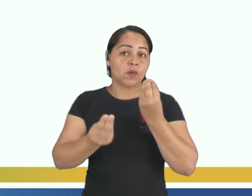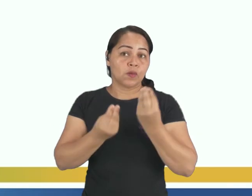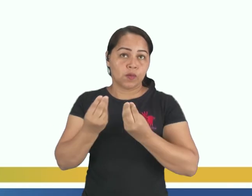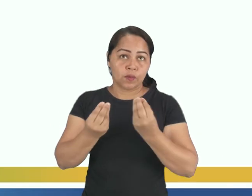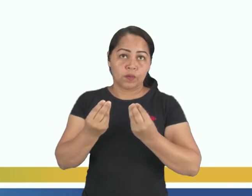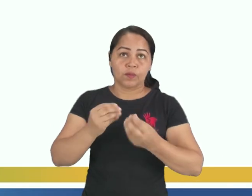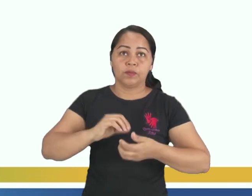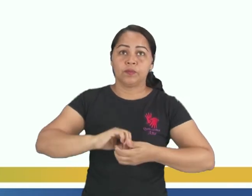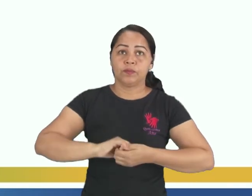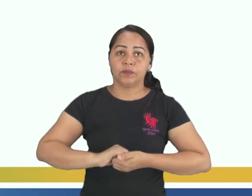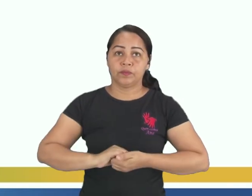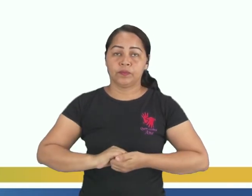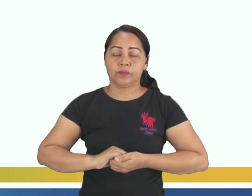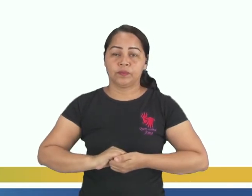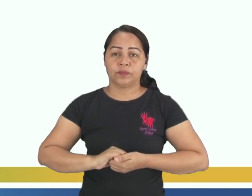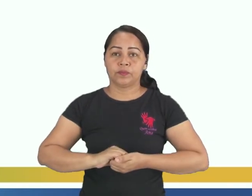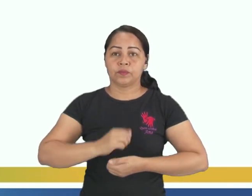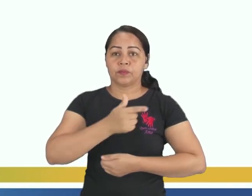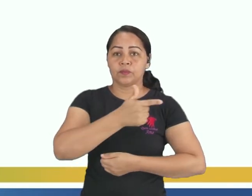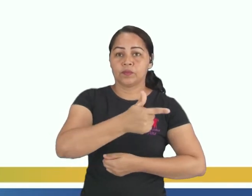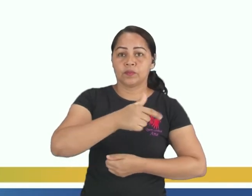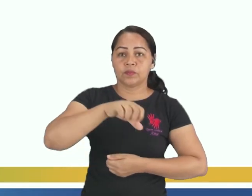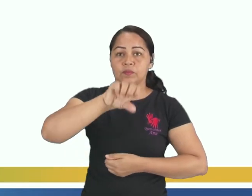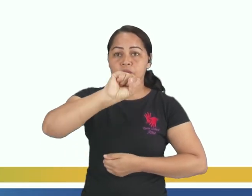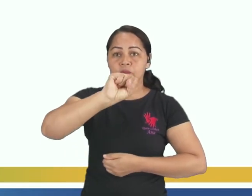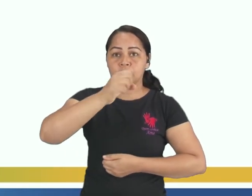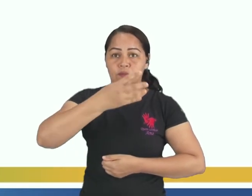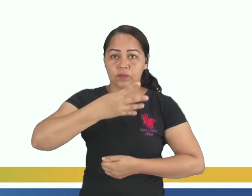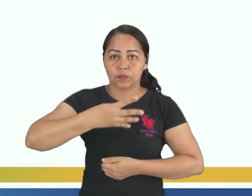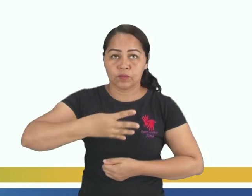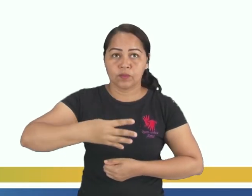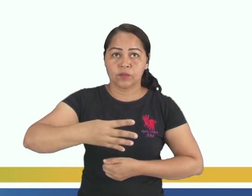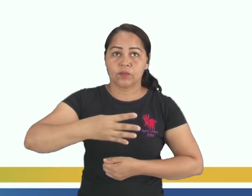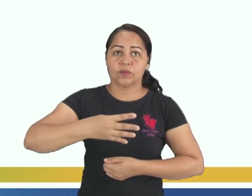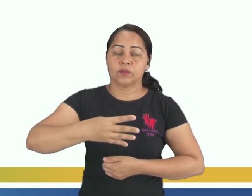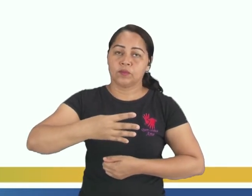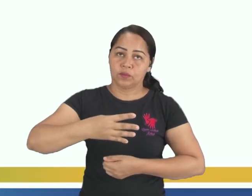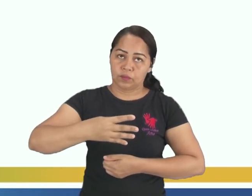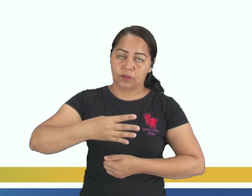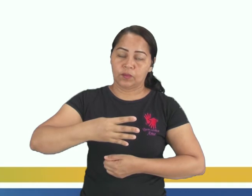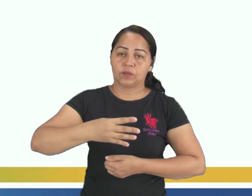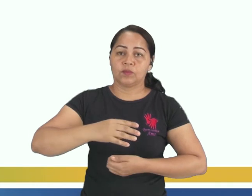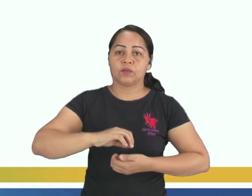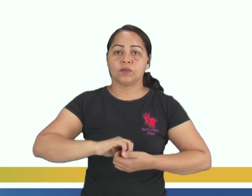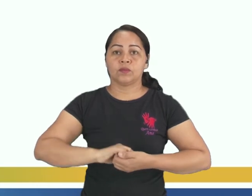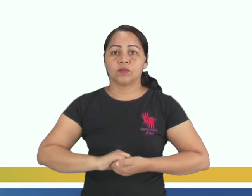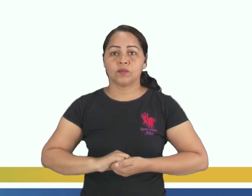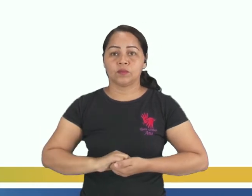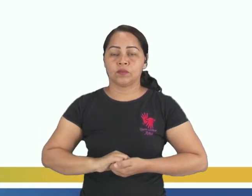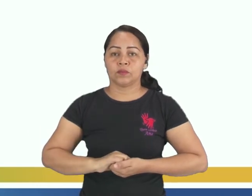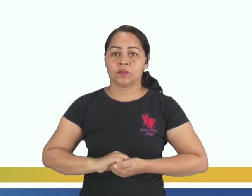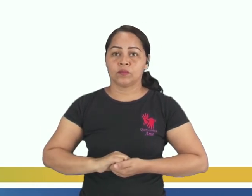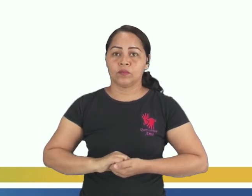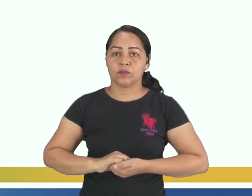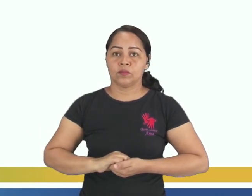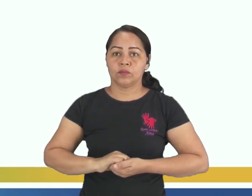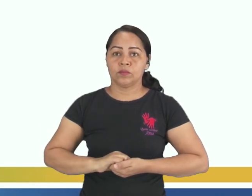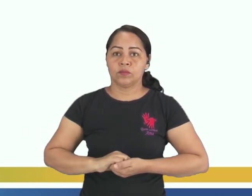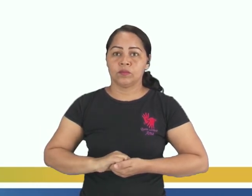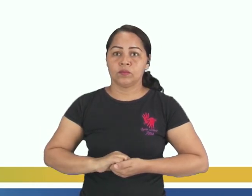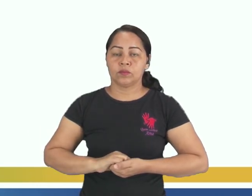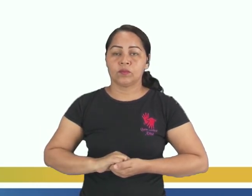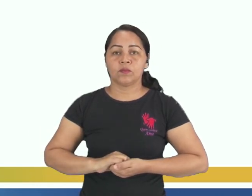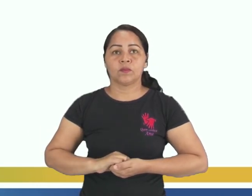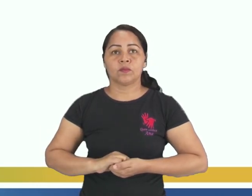elevado a 8 sobre 4. Né? Quem está dentro do radical como expoente vira numerador e o índice da raiz vira denominador. Então